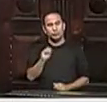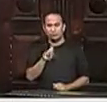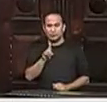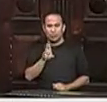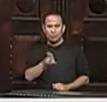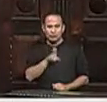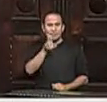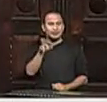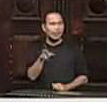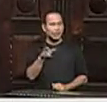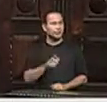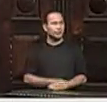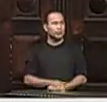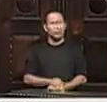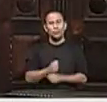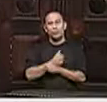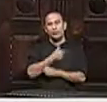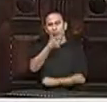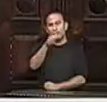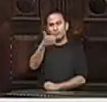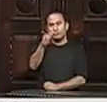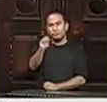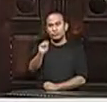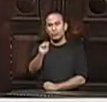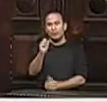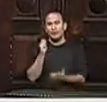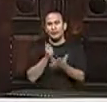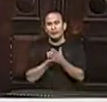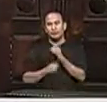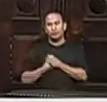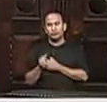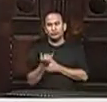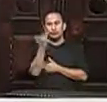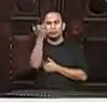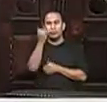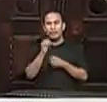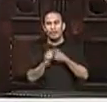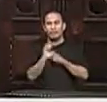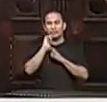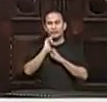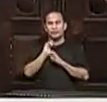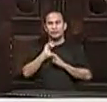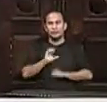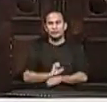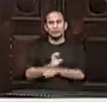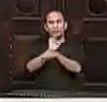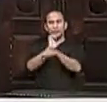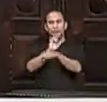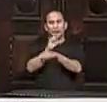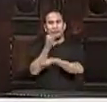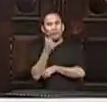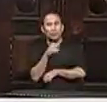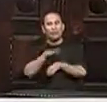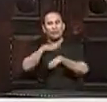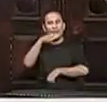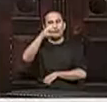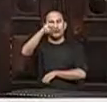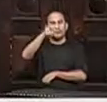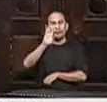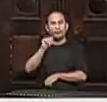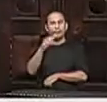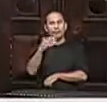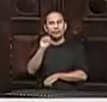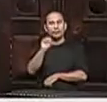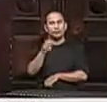já no ano de 2018 para o pagamento de juros e serviços da dívida do Estado, que remontam a pouco mais de 9 bilhões de